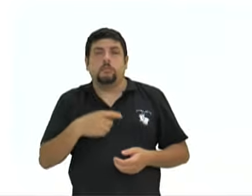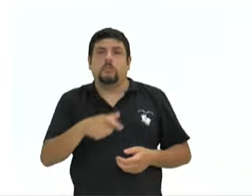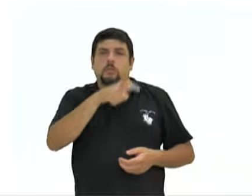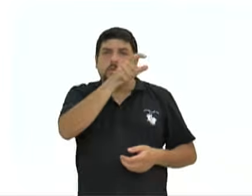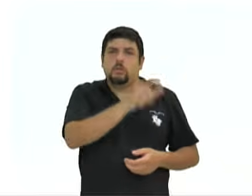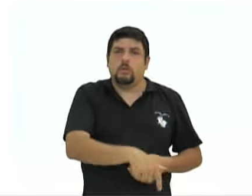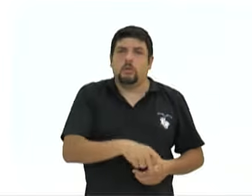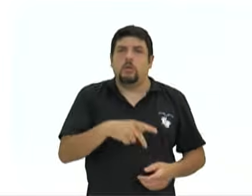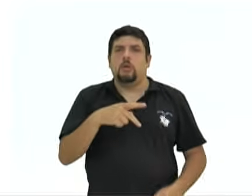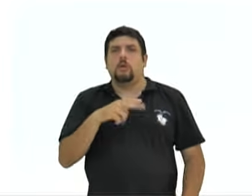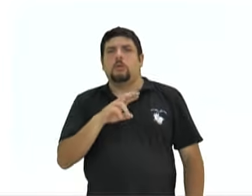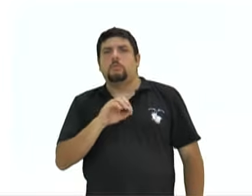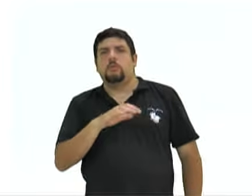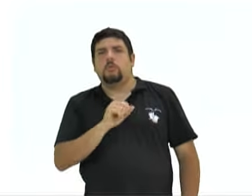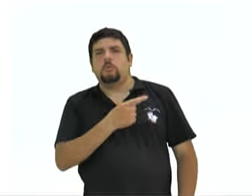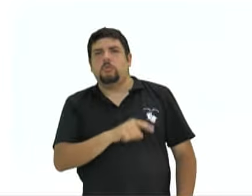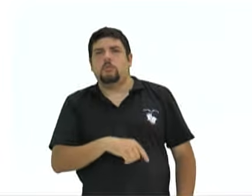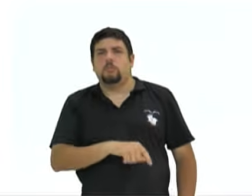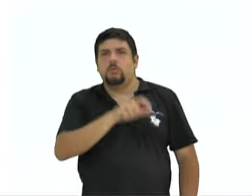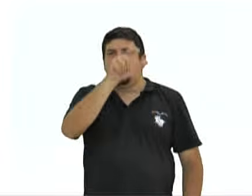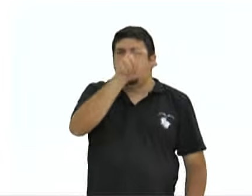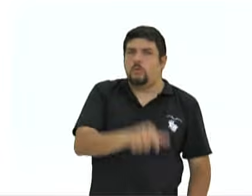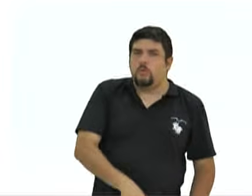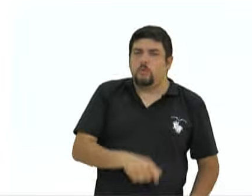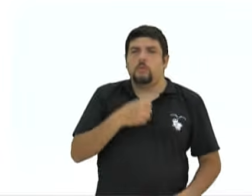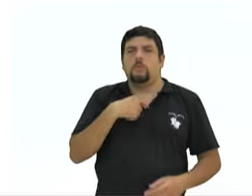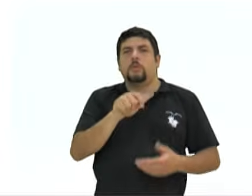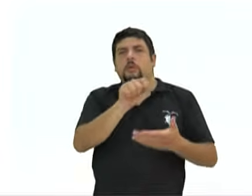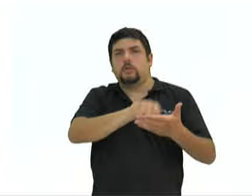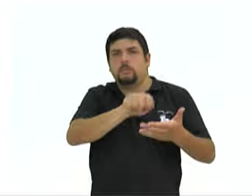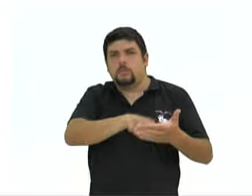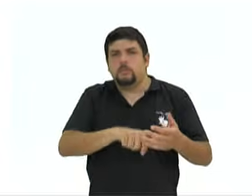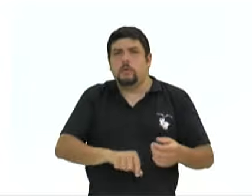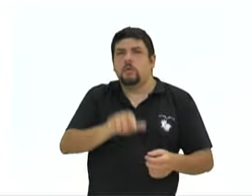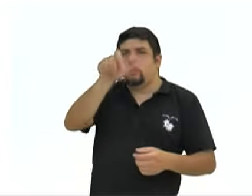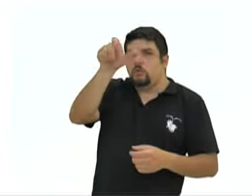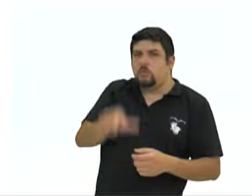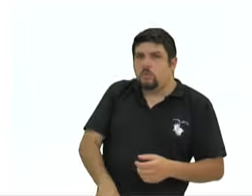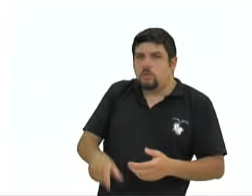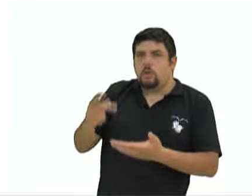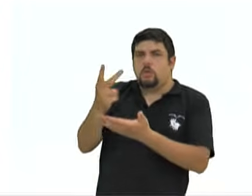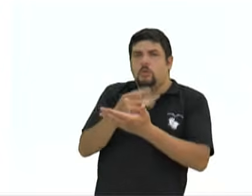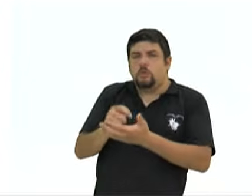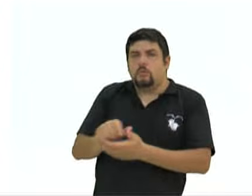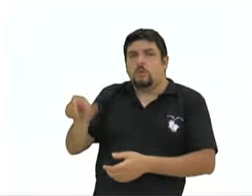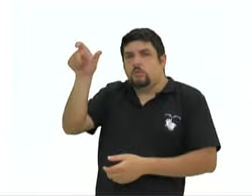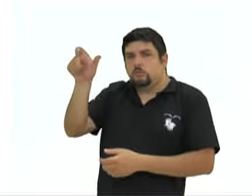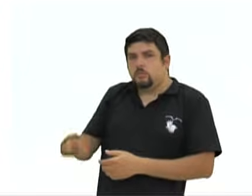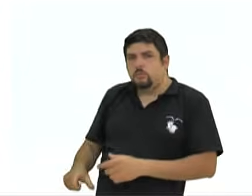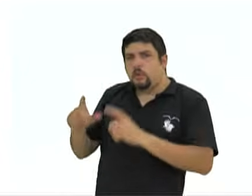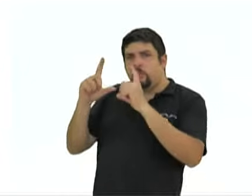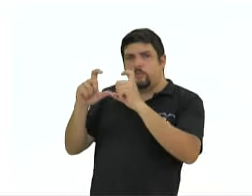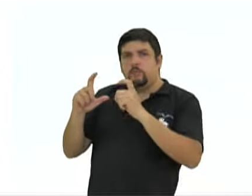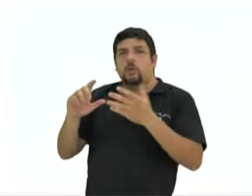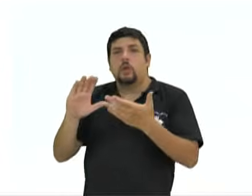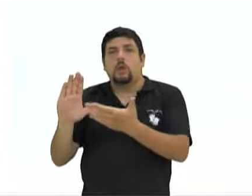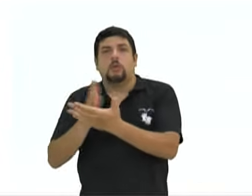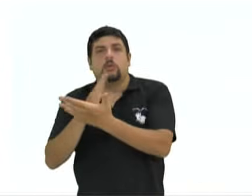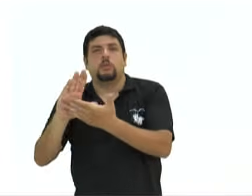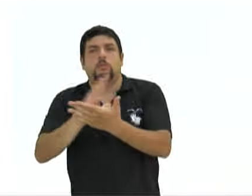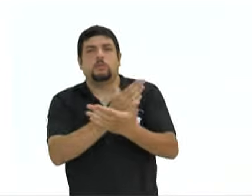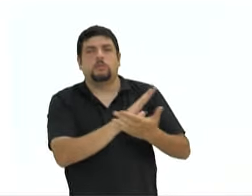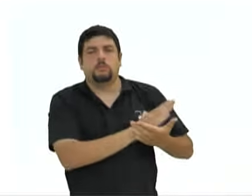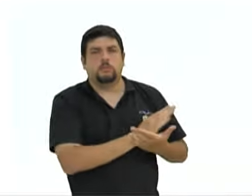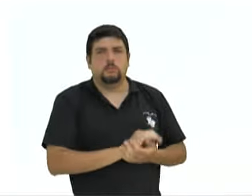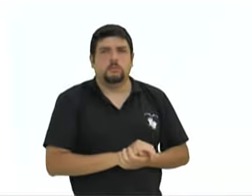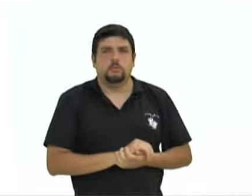produção. Então, a gente tinha aqui o processo de criação separado, o roteirista, os editores, os diretores, responsáveis por fotografia, etc. Né? E foi